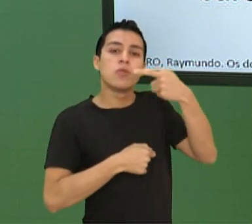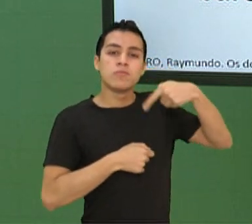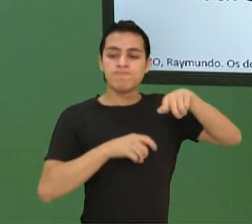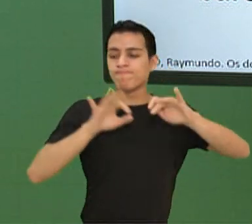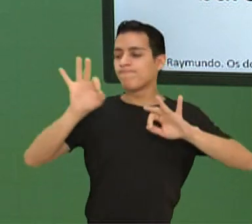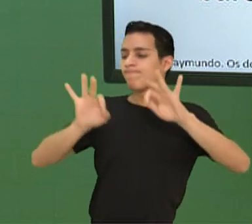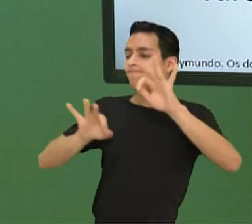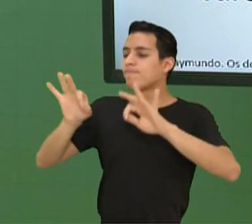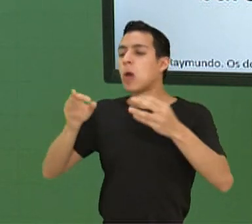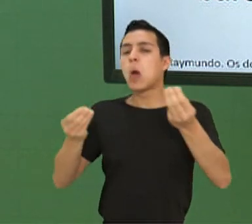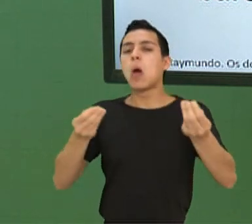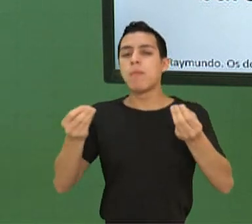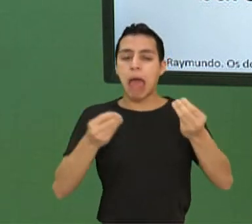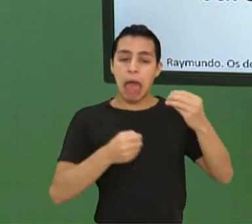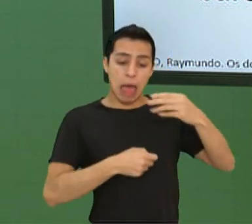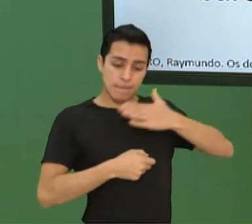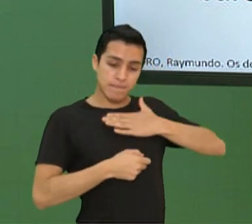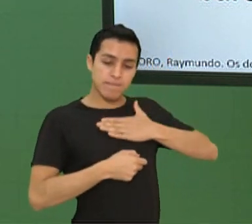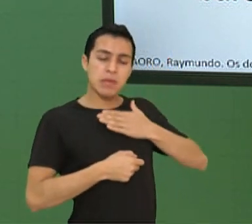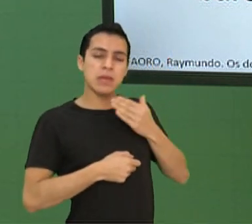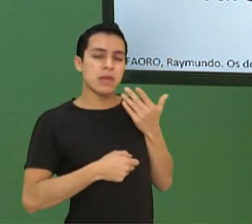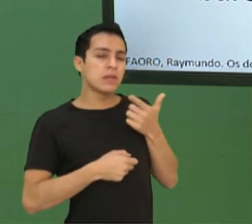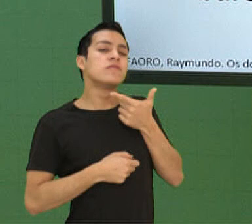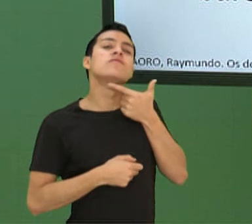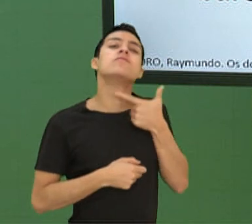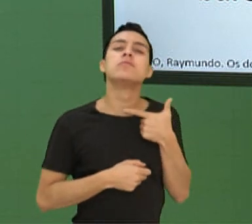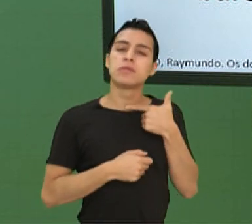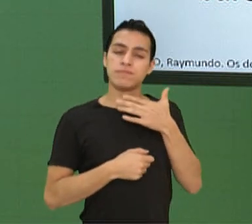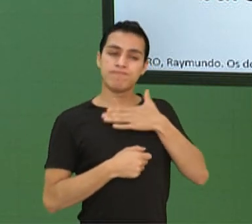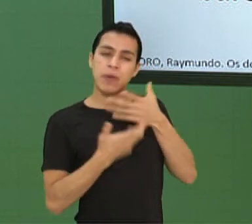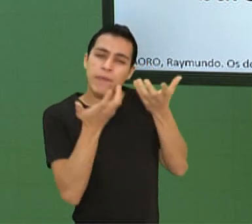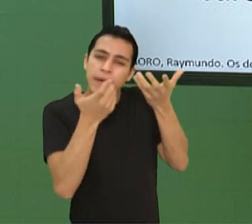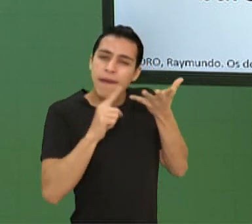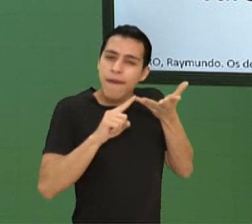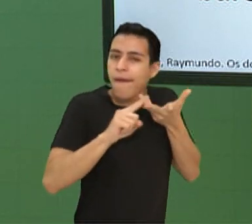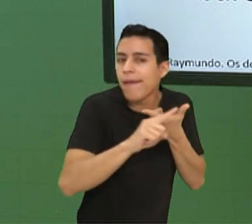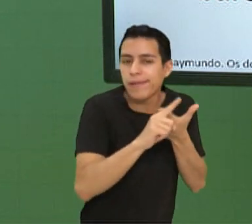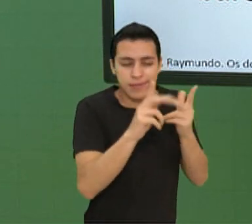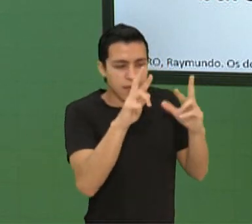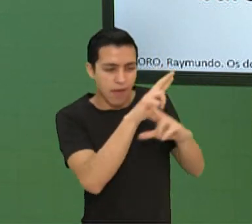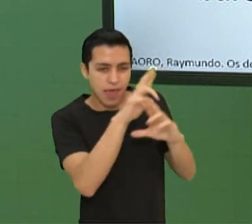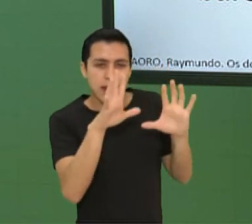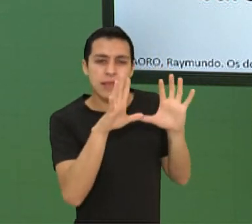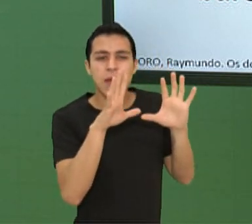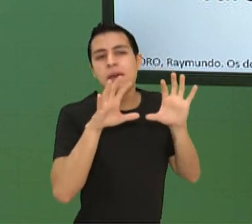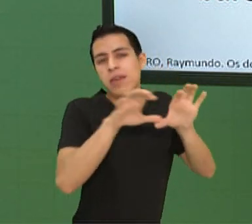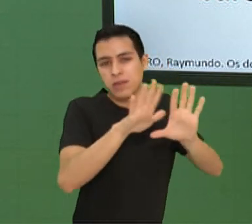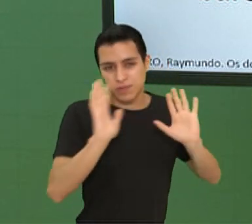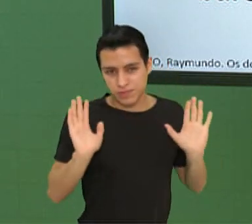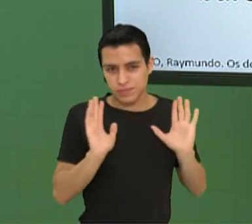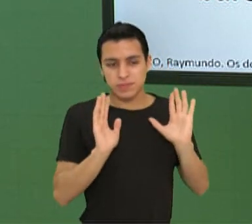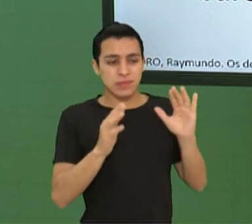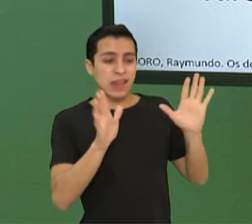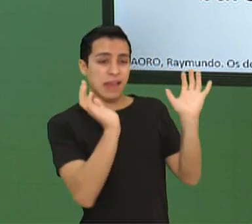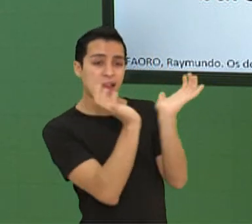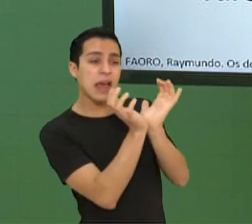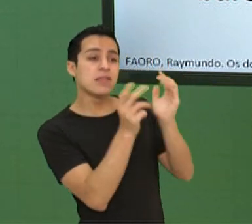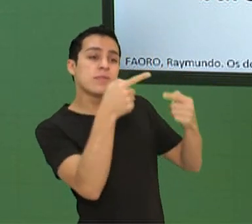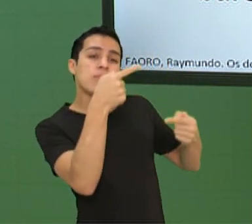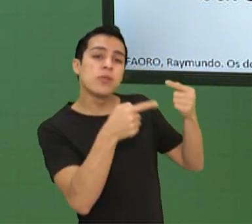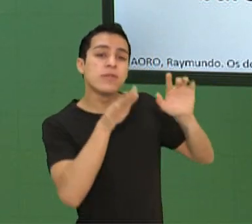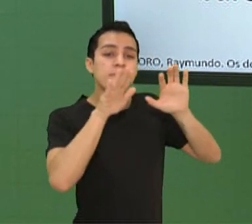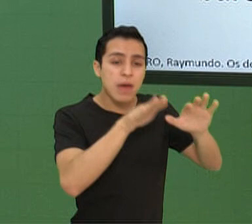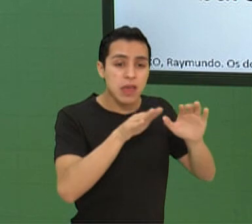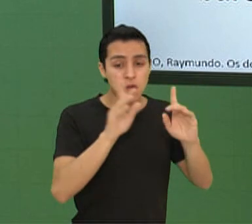partir de seus próprios interesses. Então, todo esse termo relacionem aqui principalmente, tá? A classe política faz o